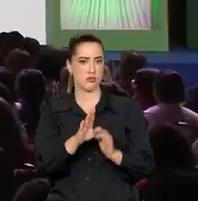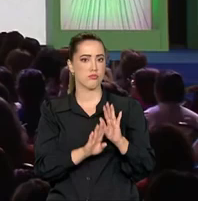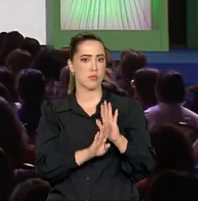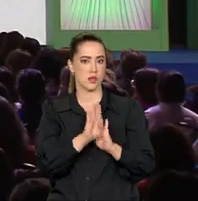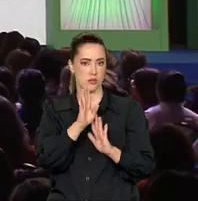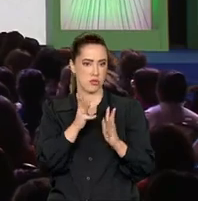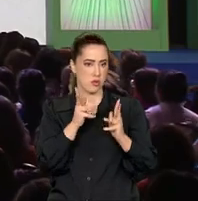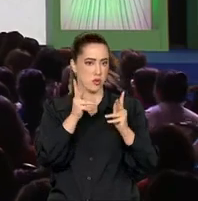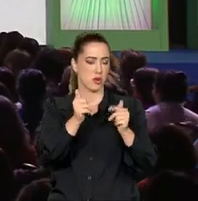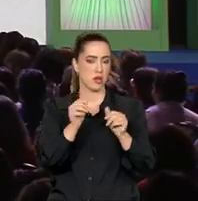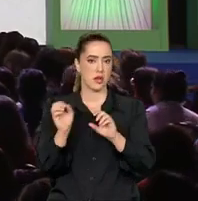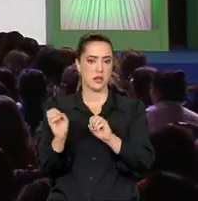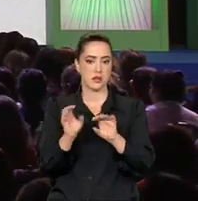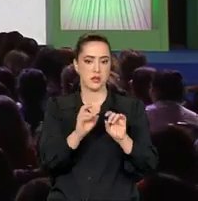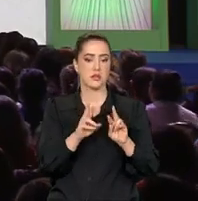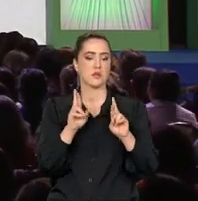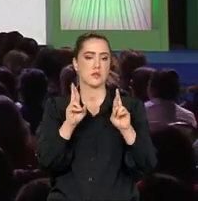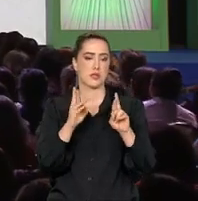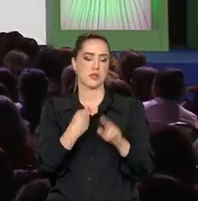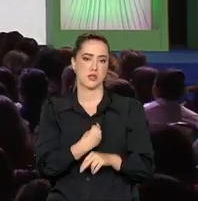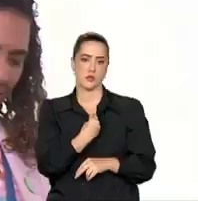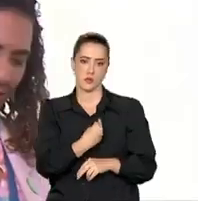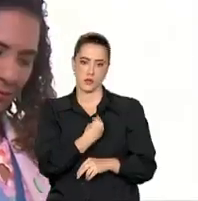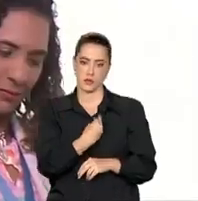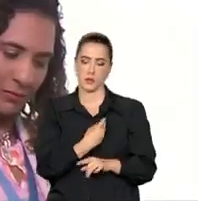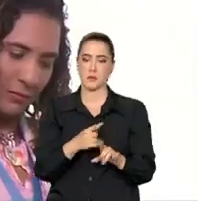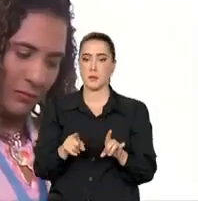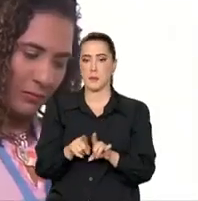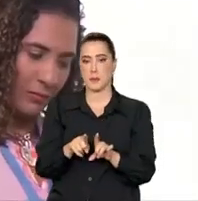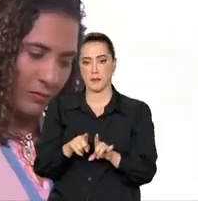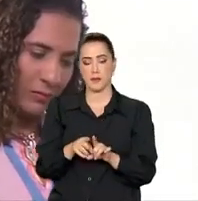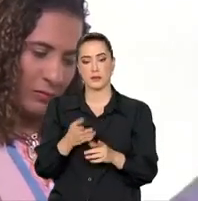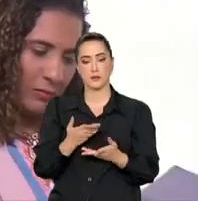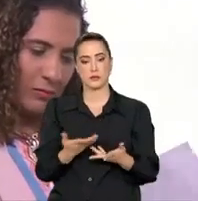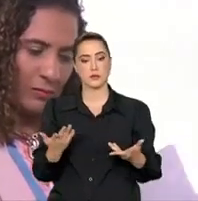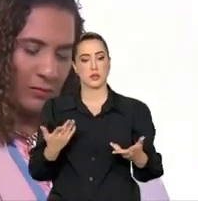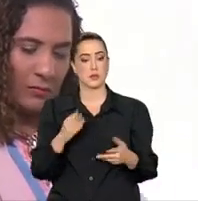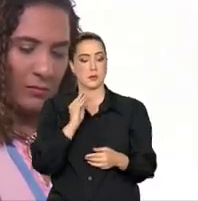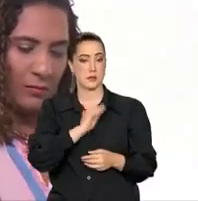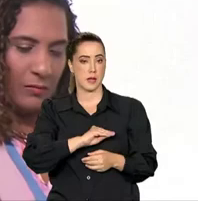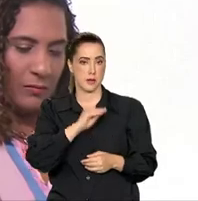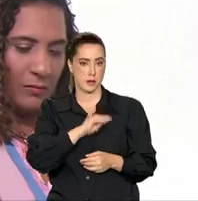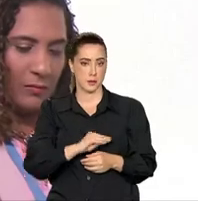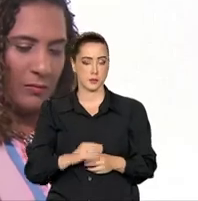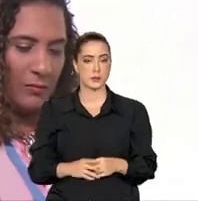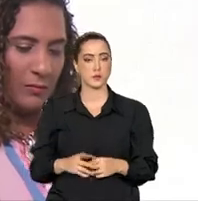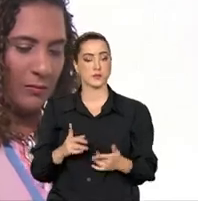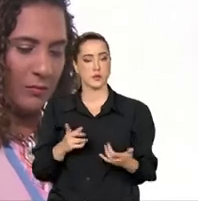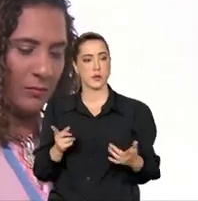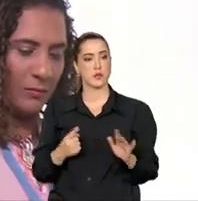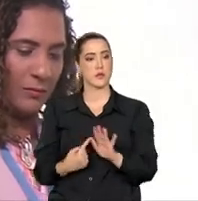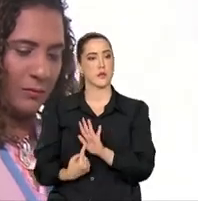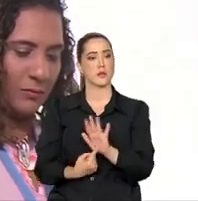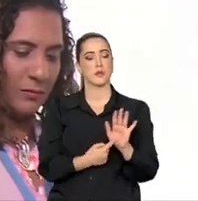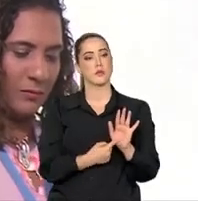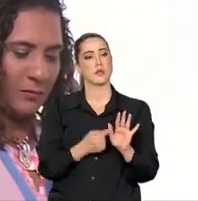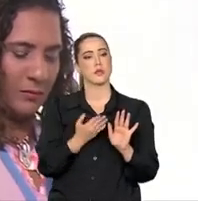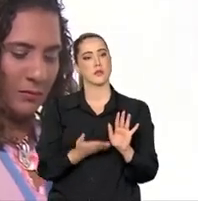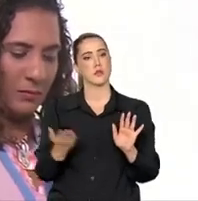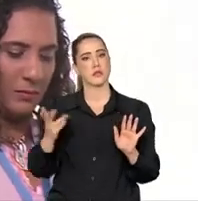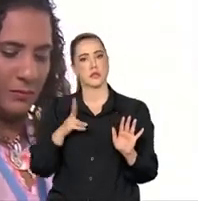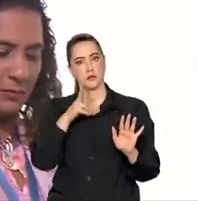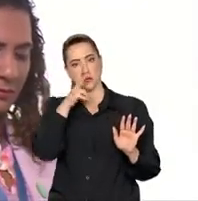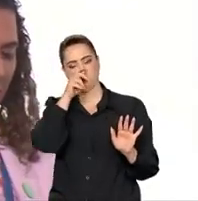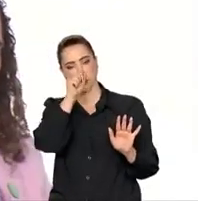educação, em expectativa de vida e também em renda. Então, para mostrar que tem uma